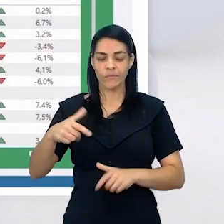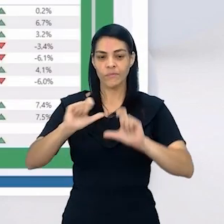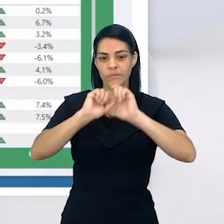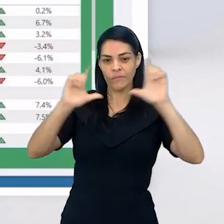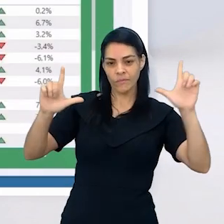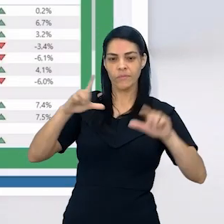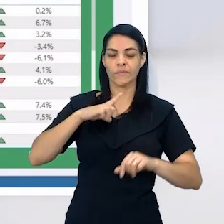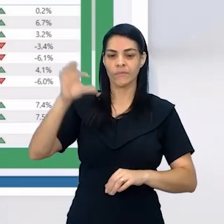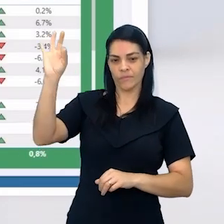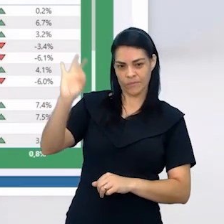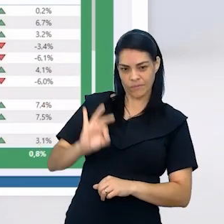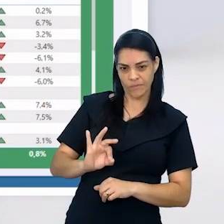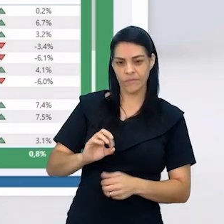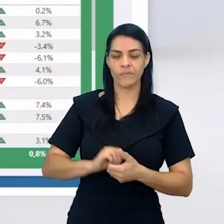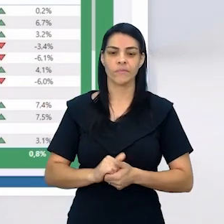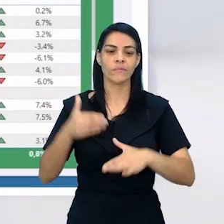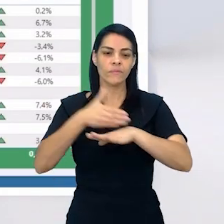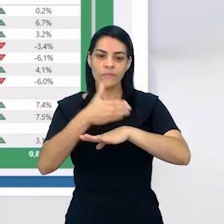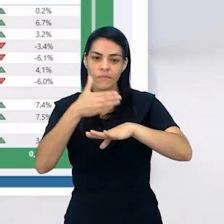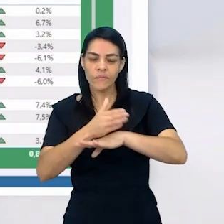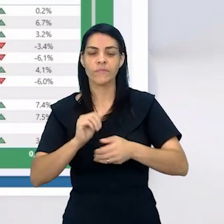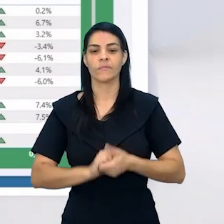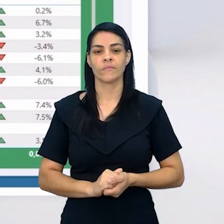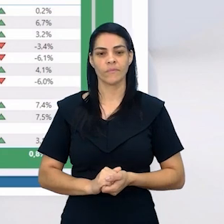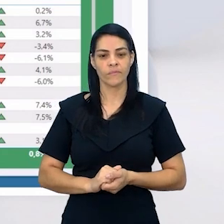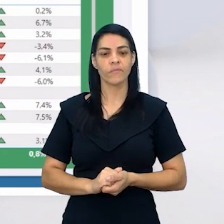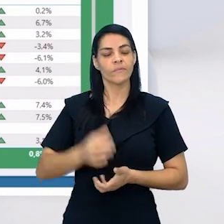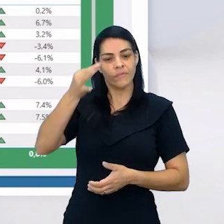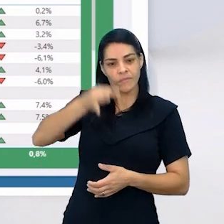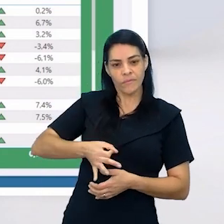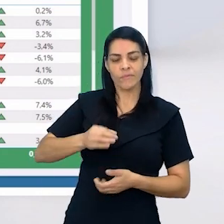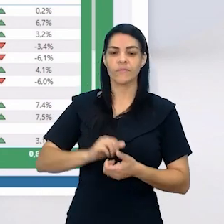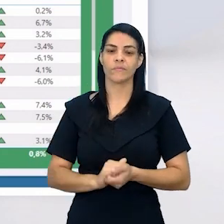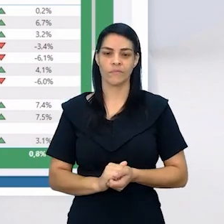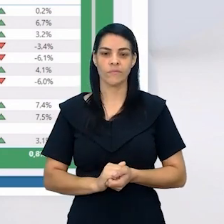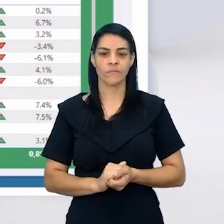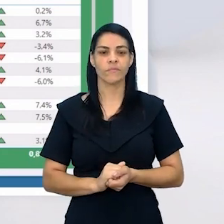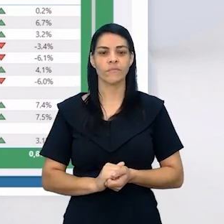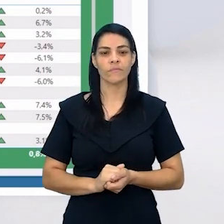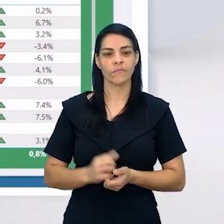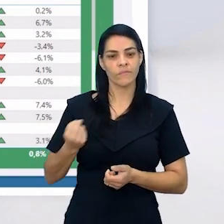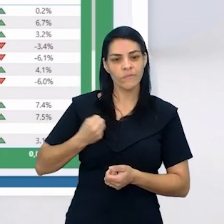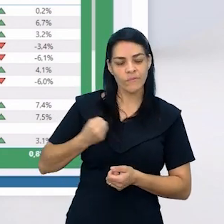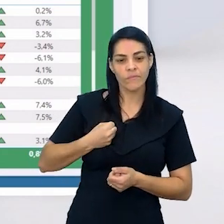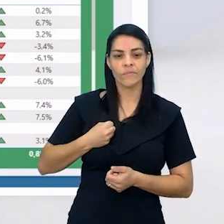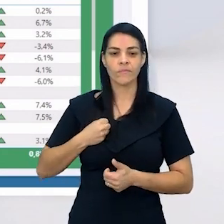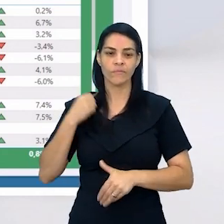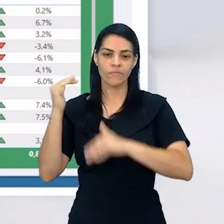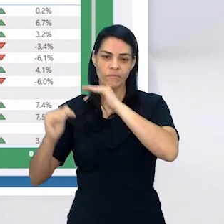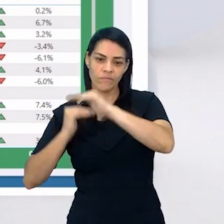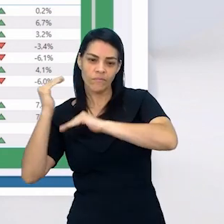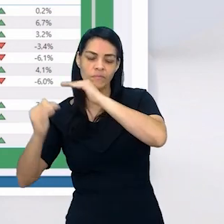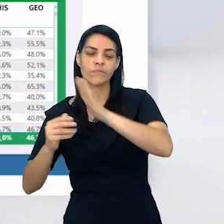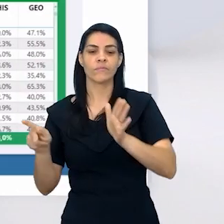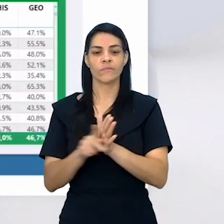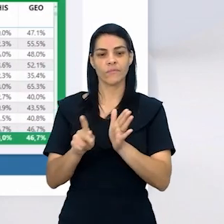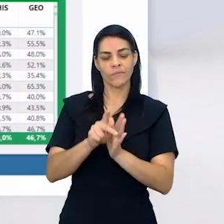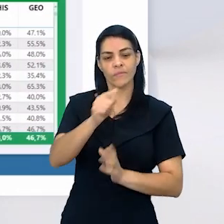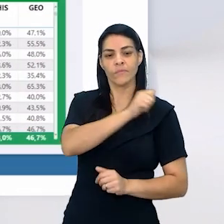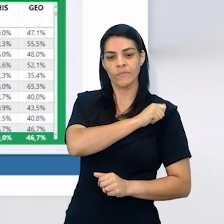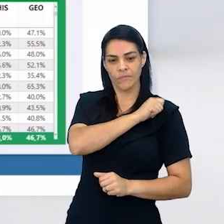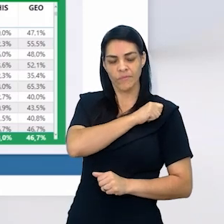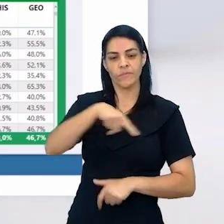constam porcentagem de participação de acertos média de evolução desempenho por estudante